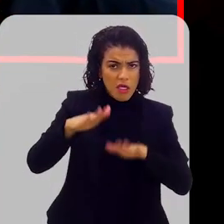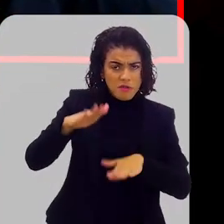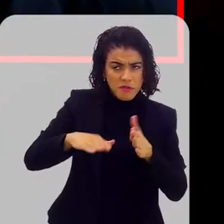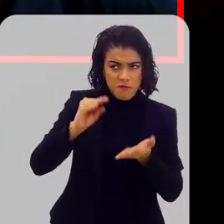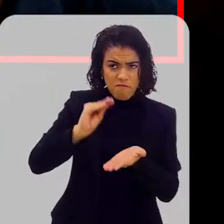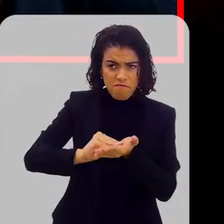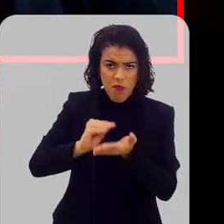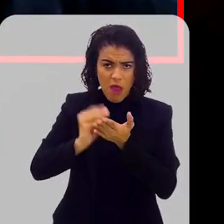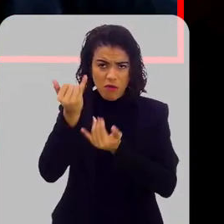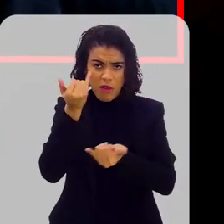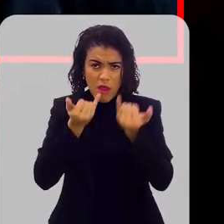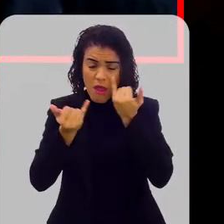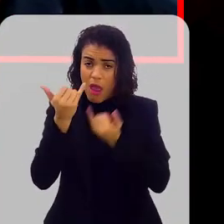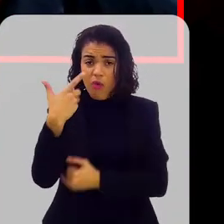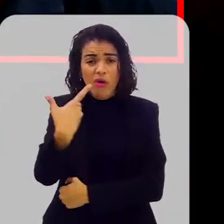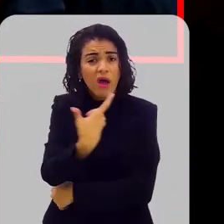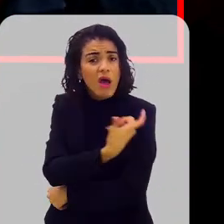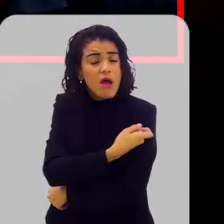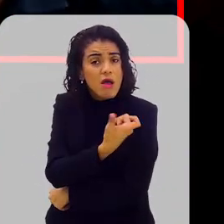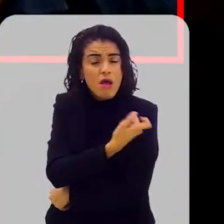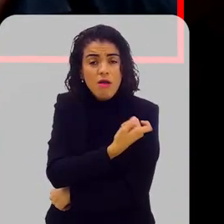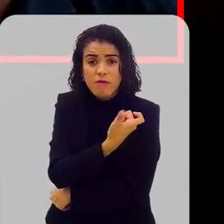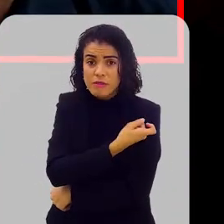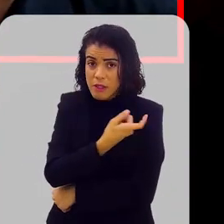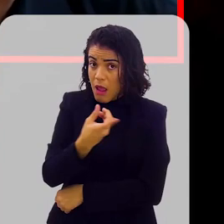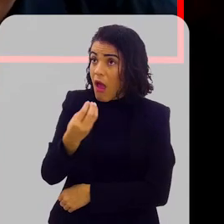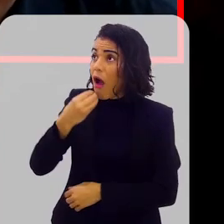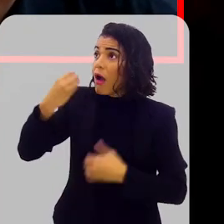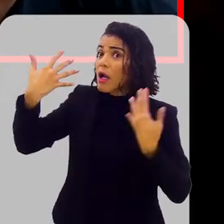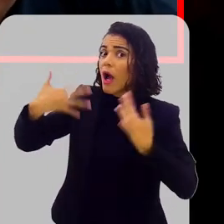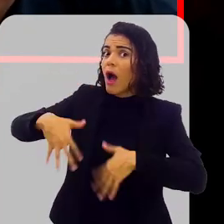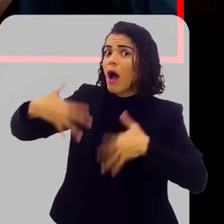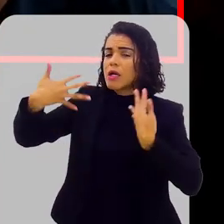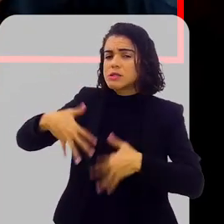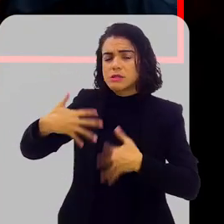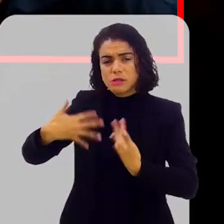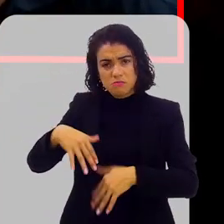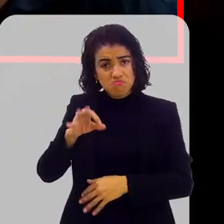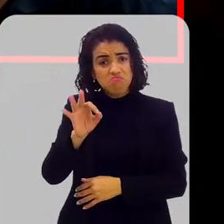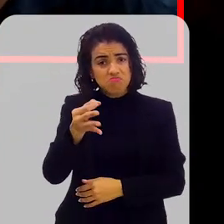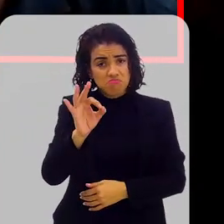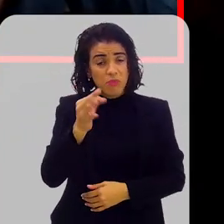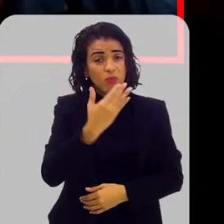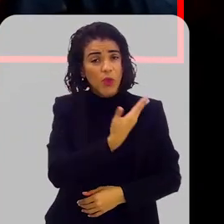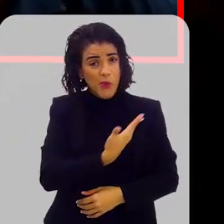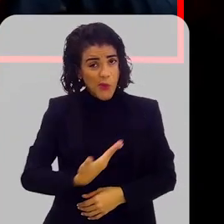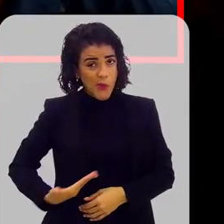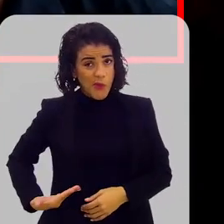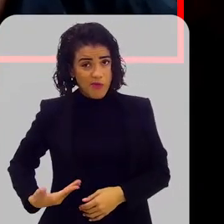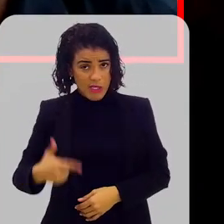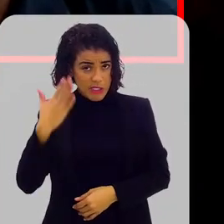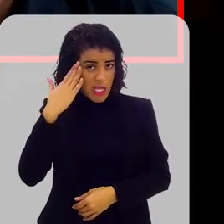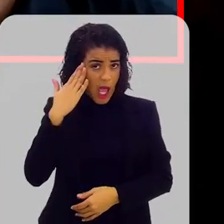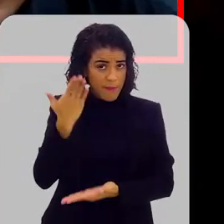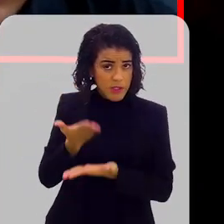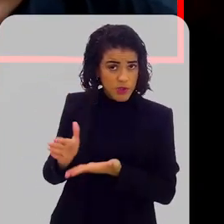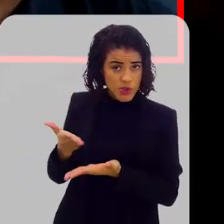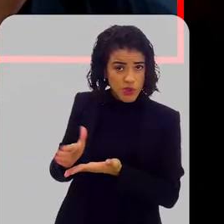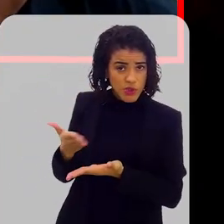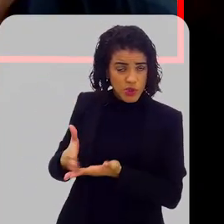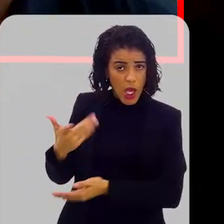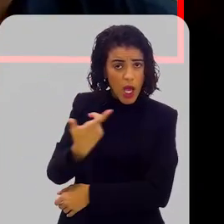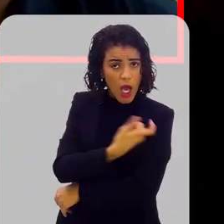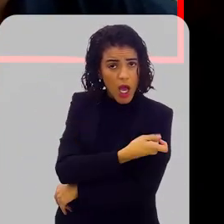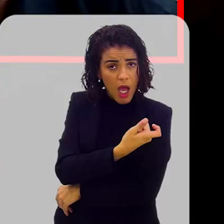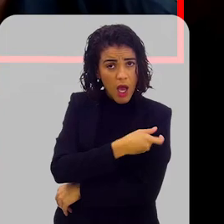Porque talvez falta de informação, Olha, porque é uma vacina super, inclusive ela é caríssima. isso, e o governo tem. Você sabe que